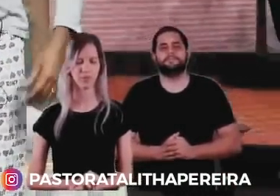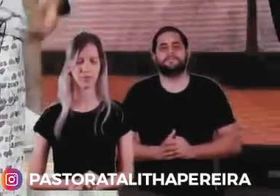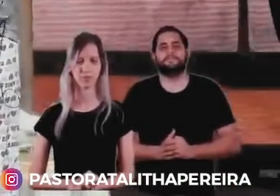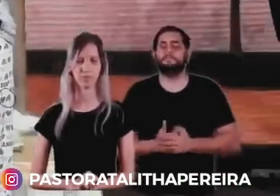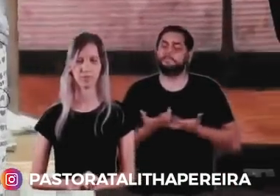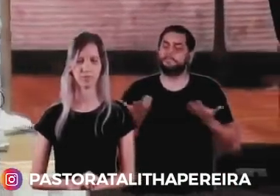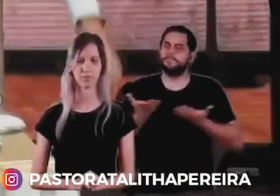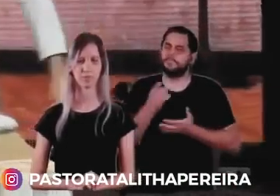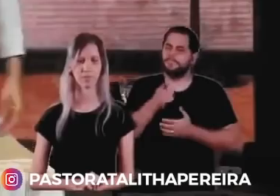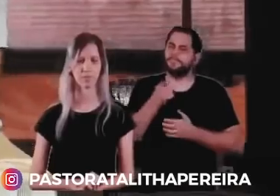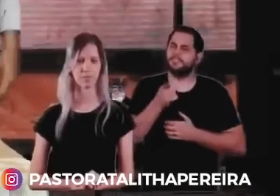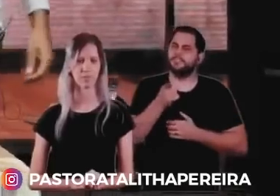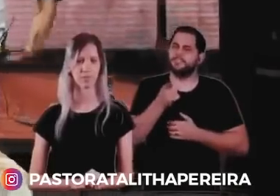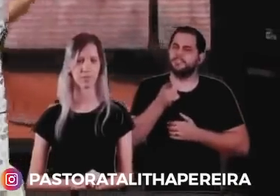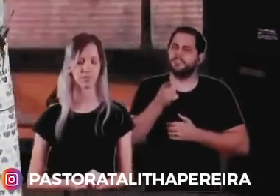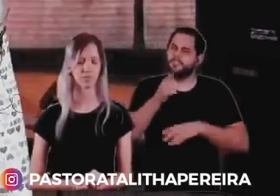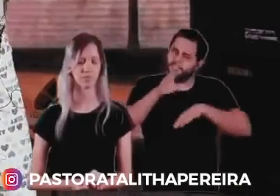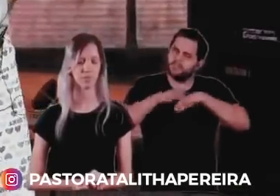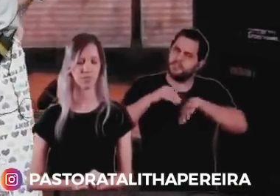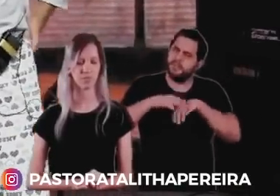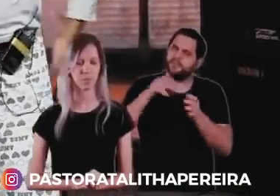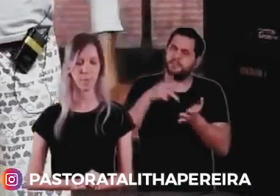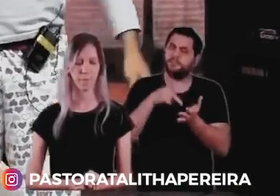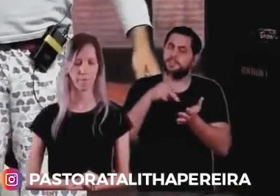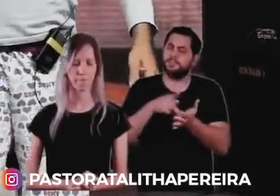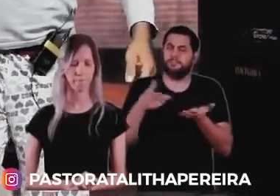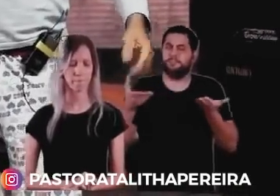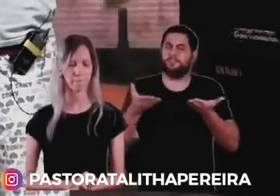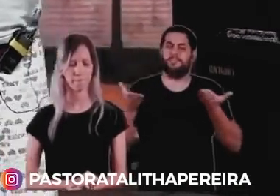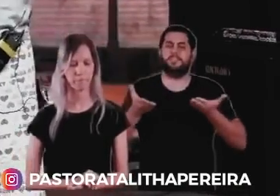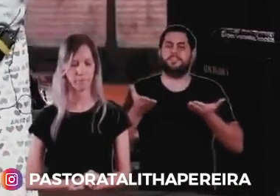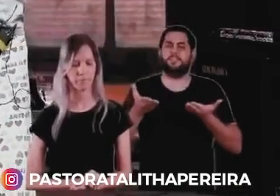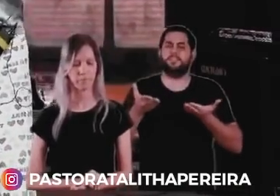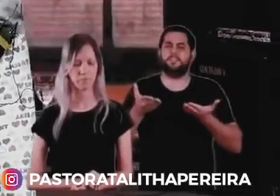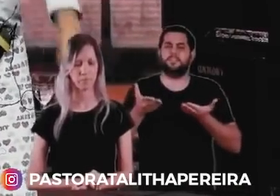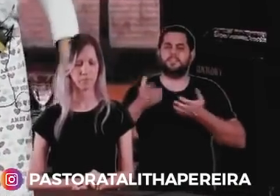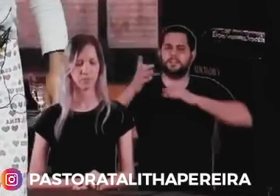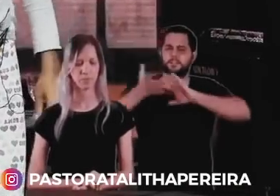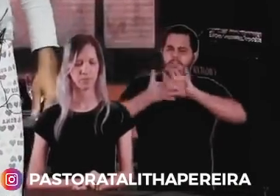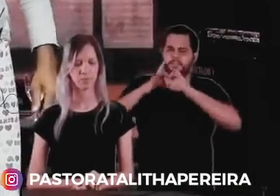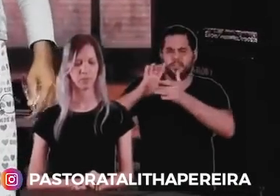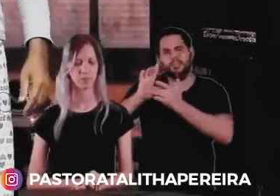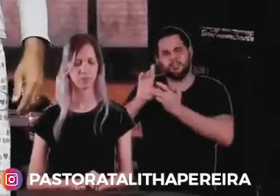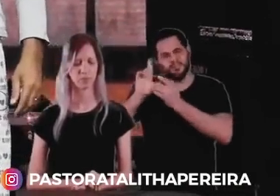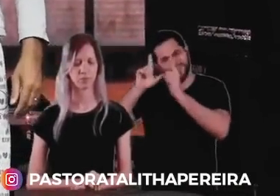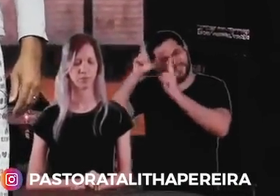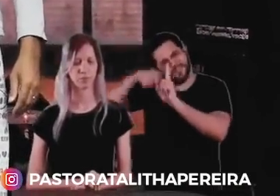eu queria que você realmente convidasse, né, esse Jesus